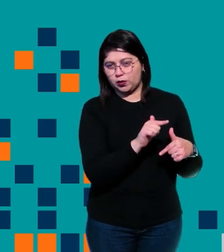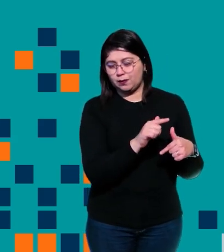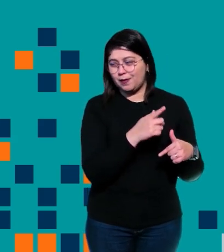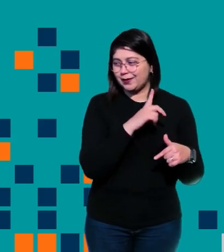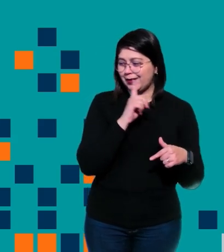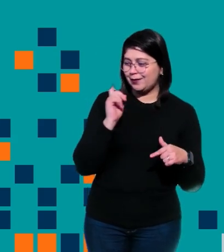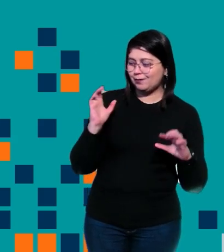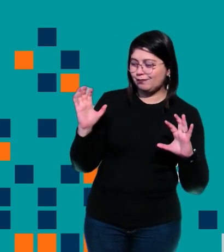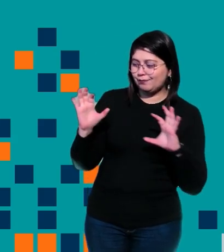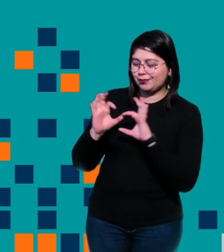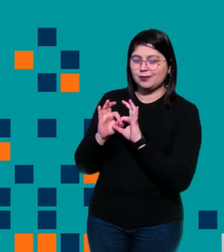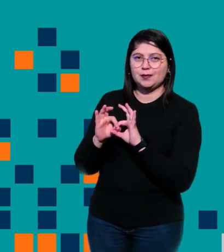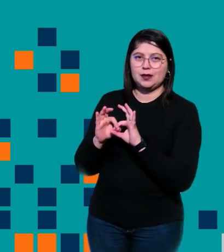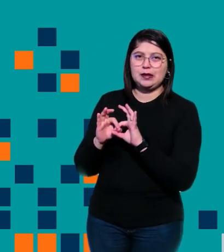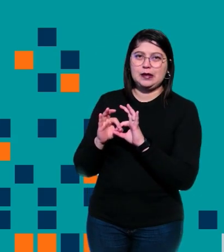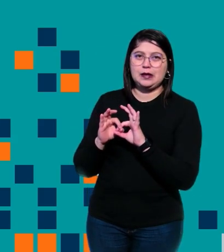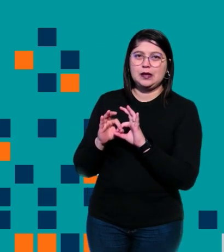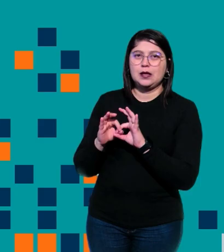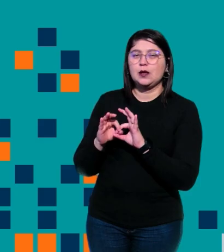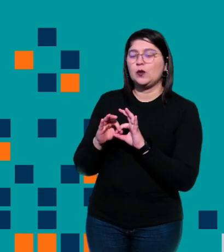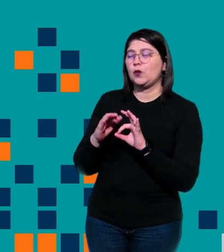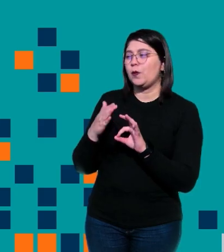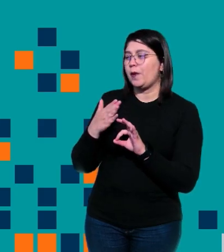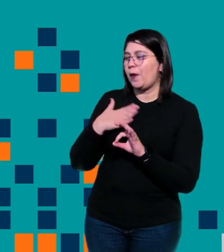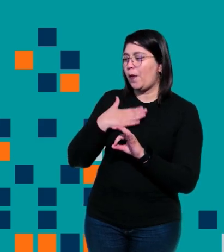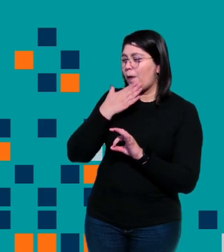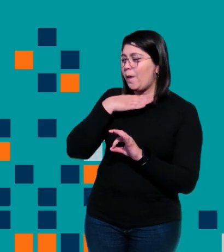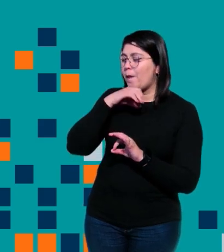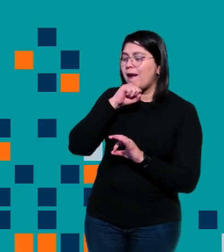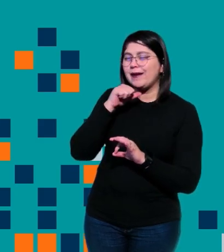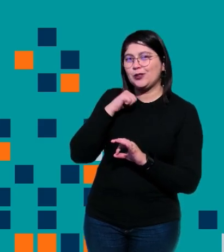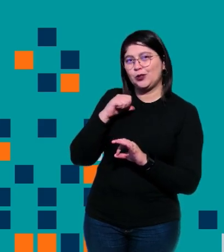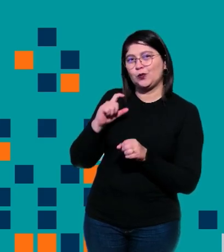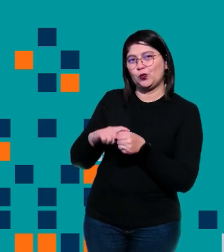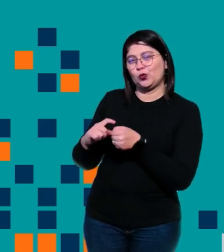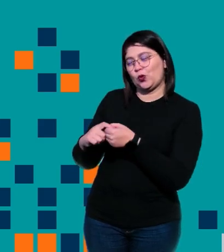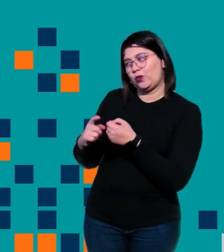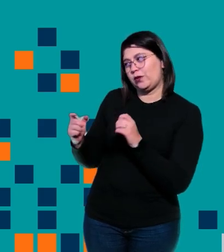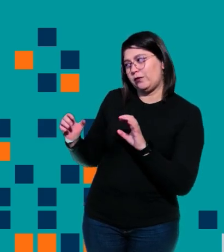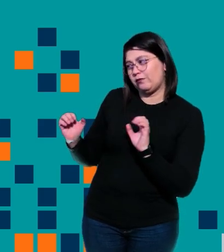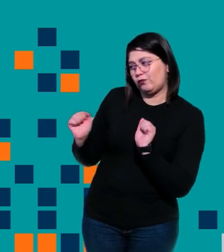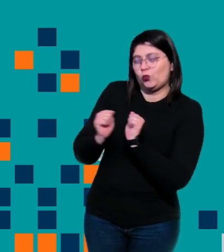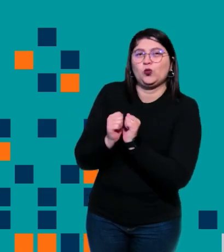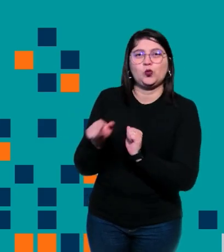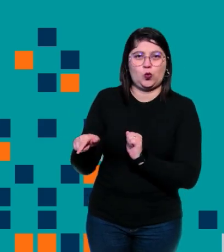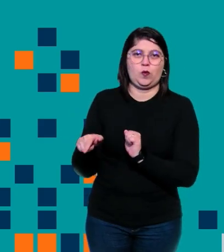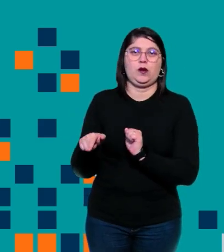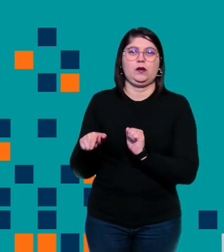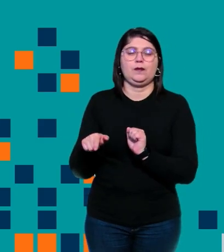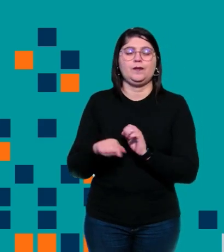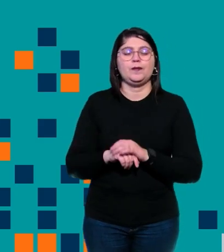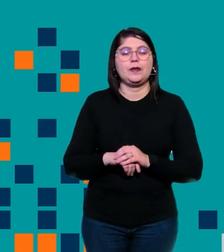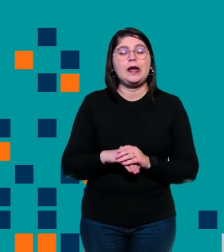juntou com o antigo sócio do meu pai, que se chamava Paulo Jacobsen. E a gente teve a oportunidade de fazer o Museu de Arte do